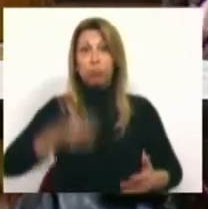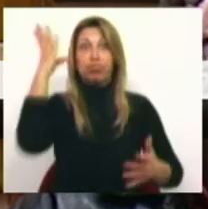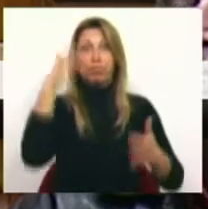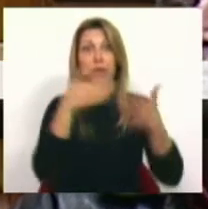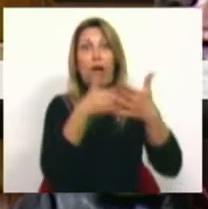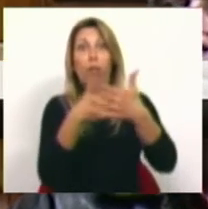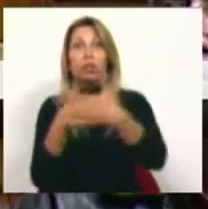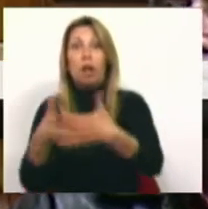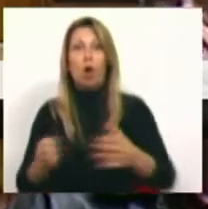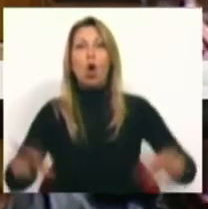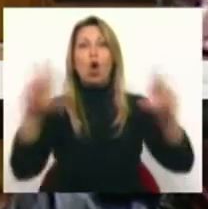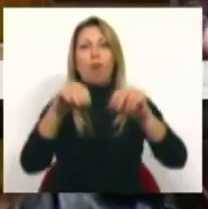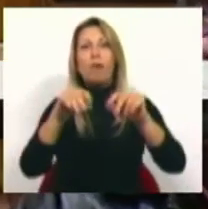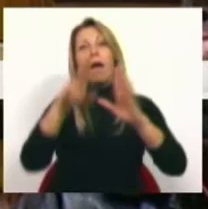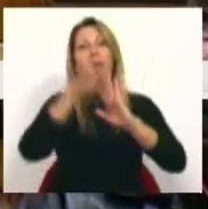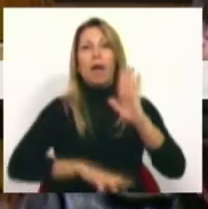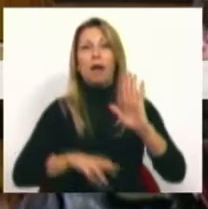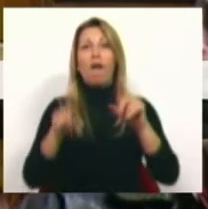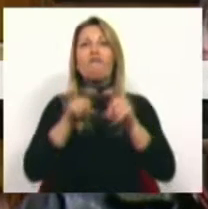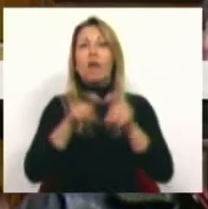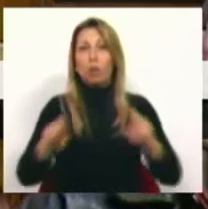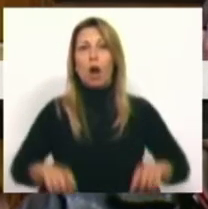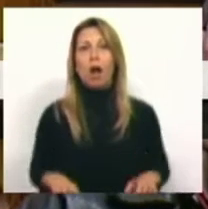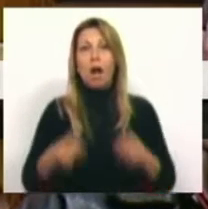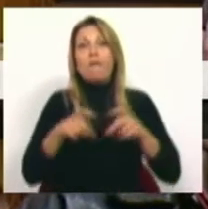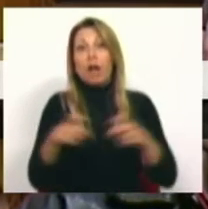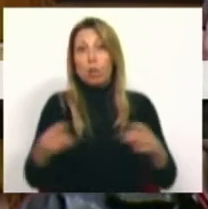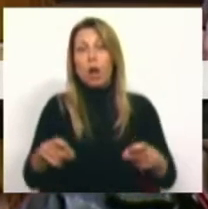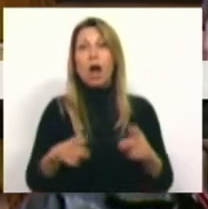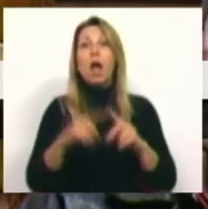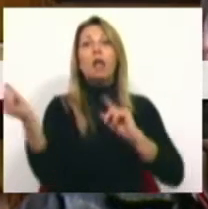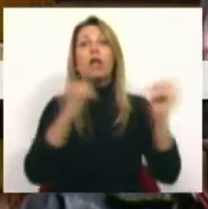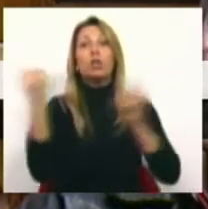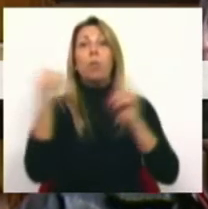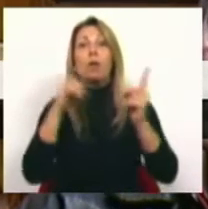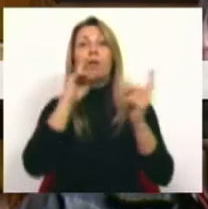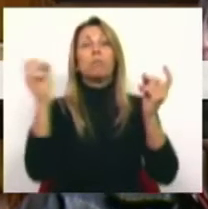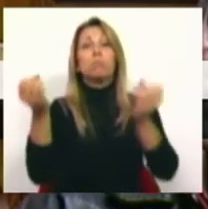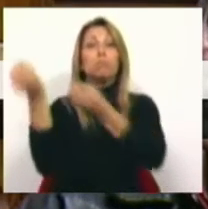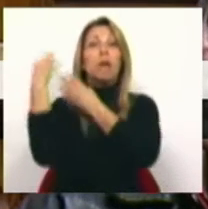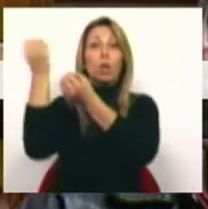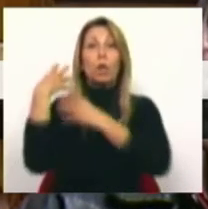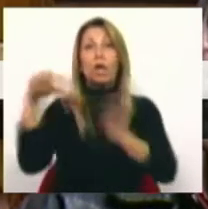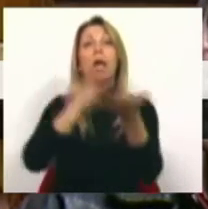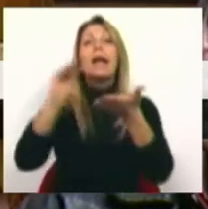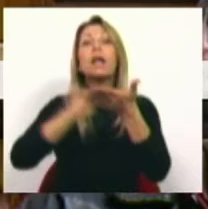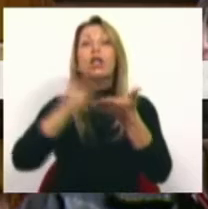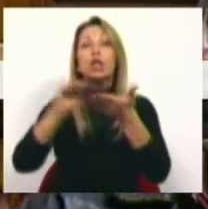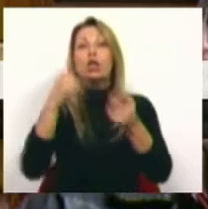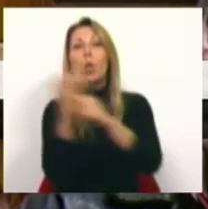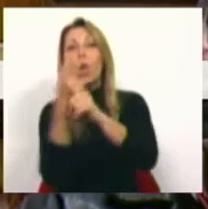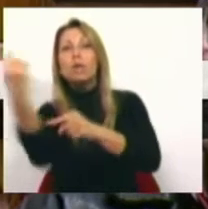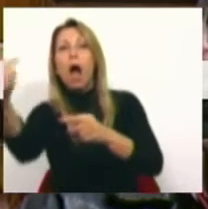novas regras da faturação, no transporte de mercadorias, o registro dos inventários, acompanhadas de